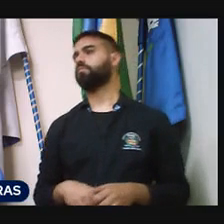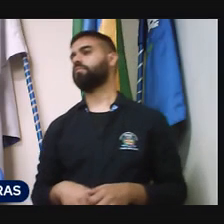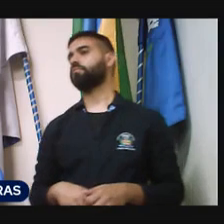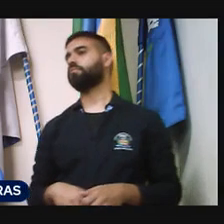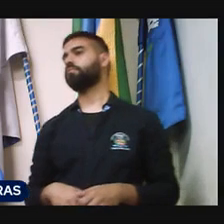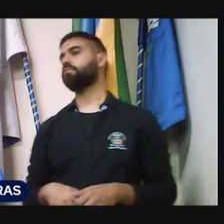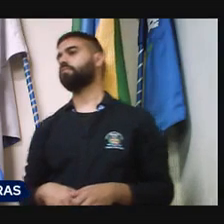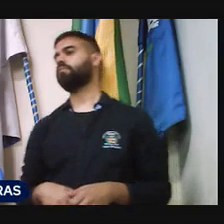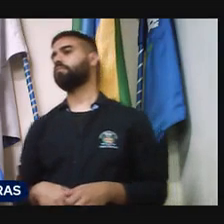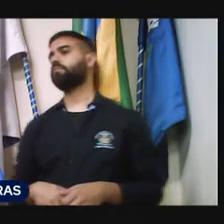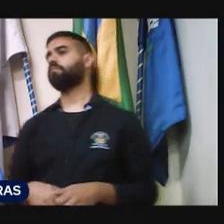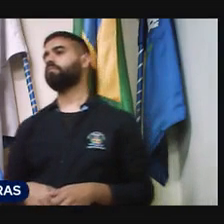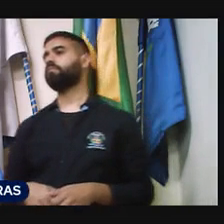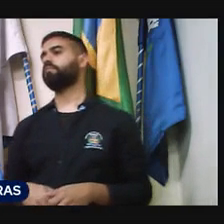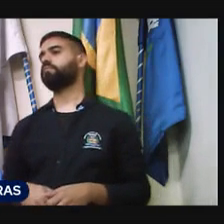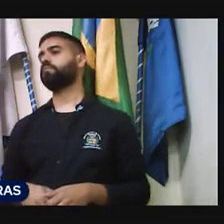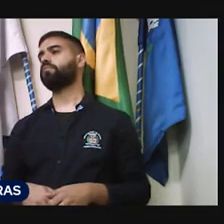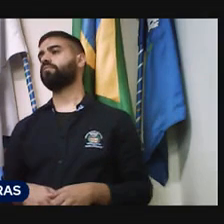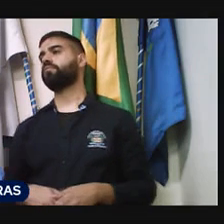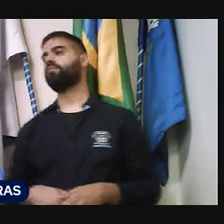vereador Ailton Batista